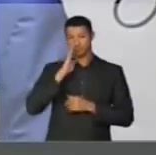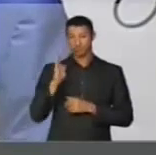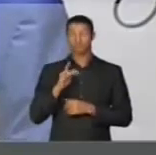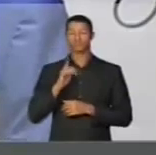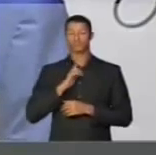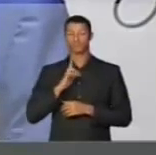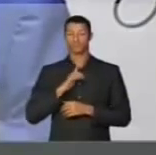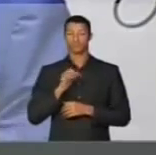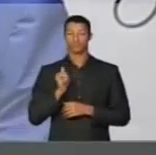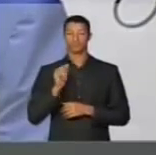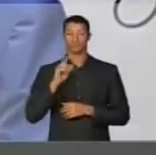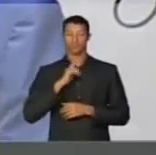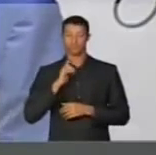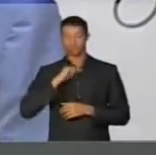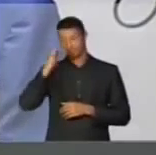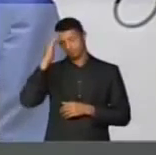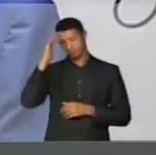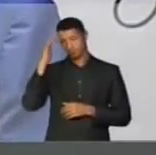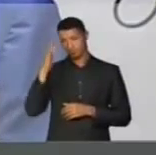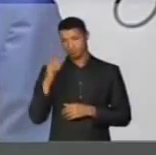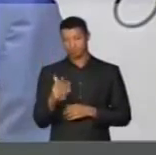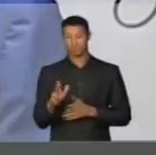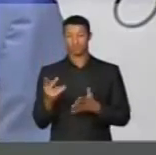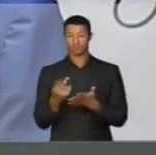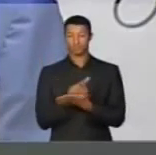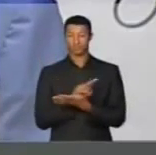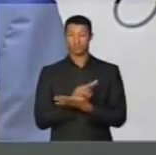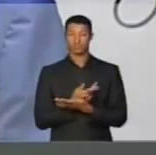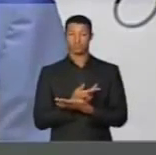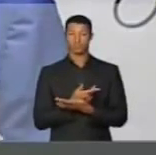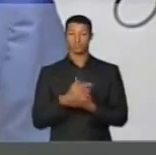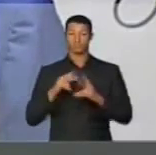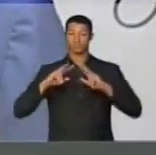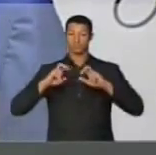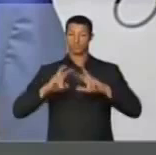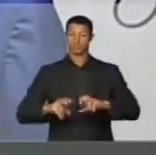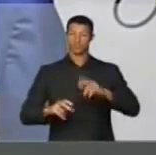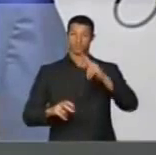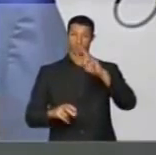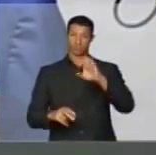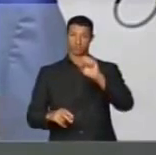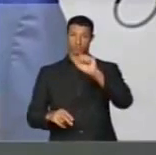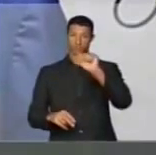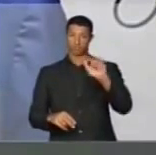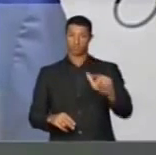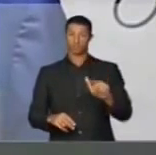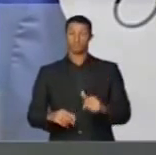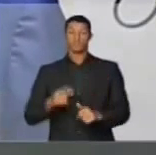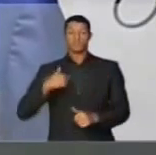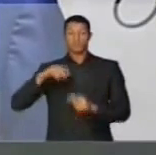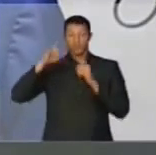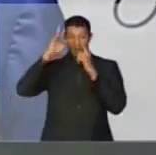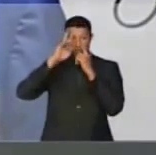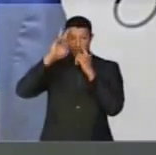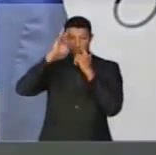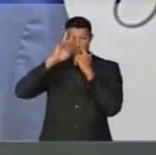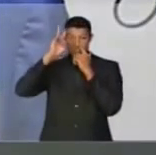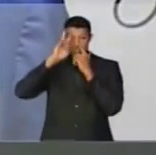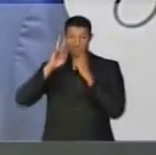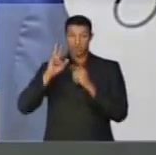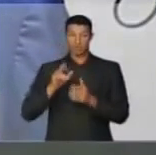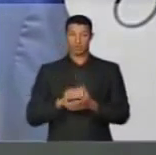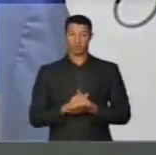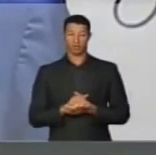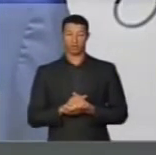alimenta e tem esperança de ver realizado, que é a exploração do pré-sal. Eu me lembro, eu estava sem